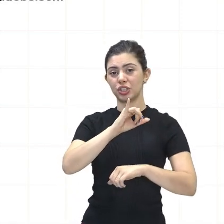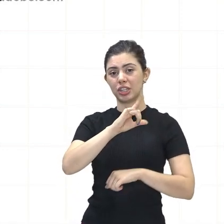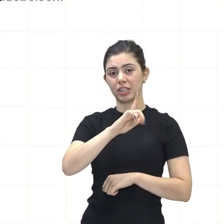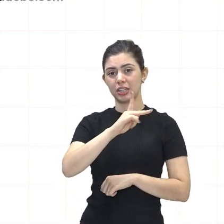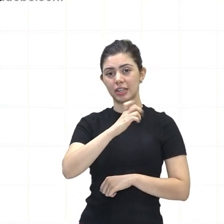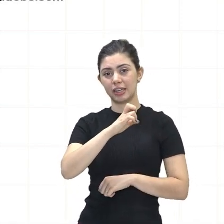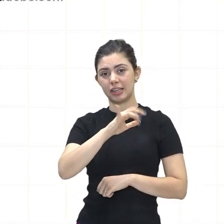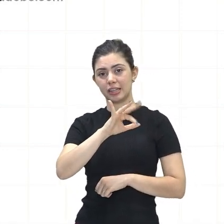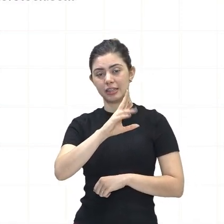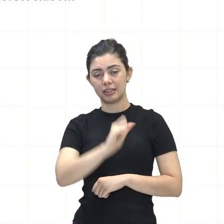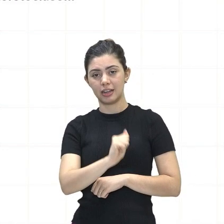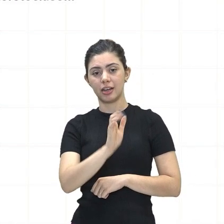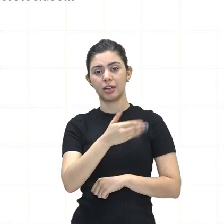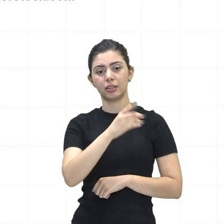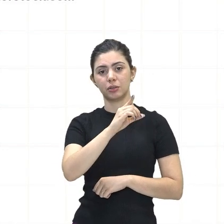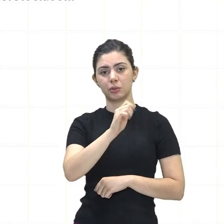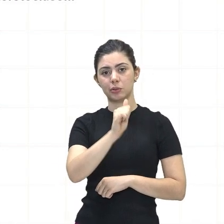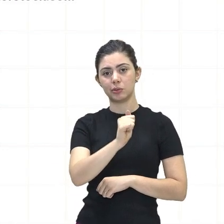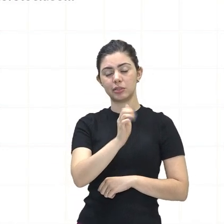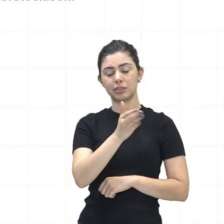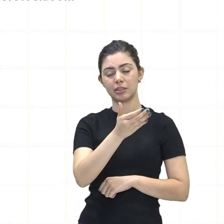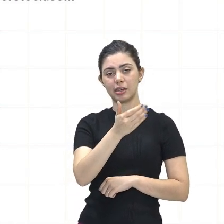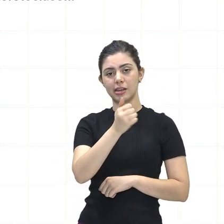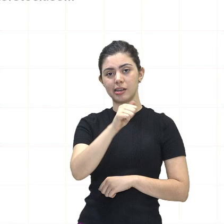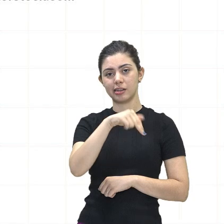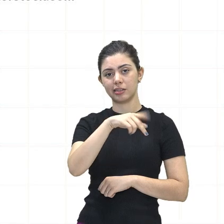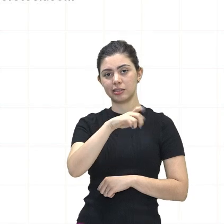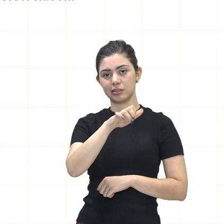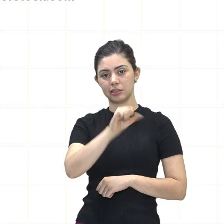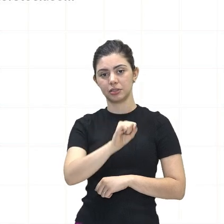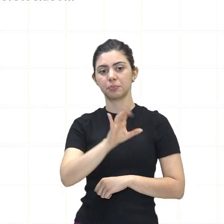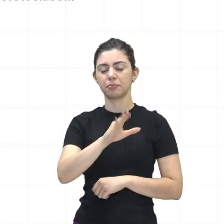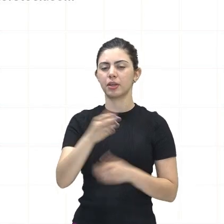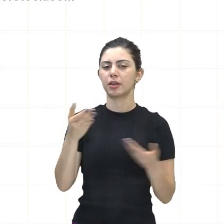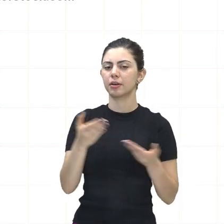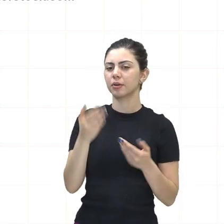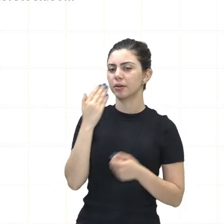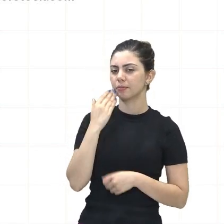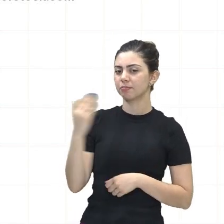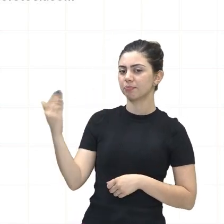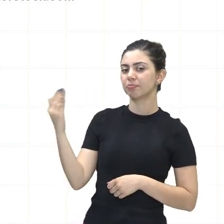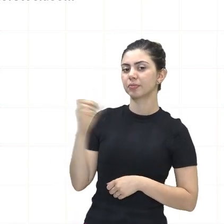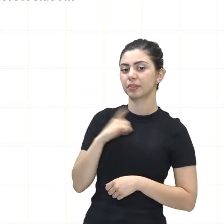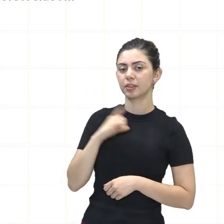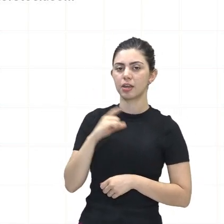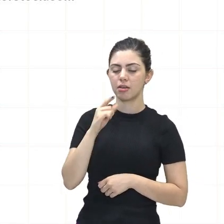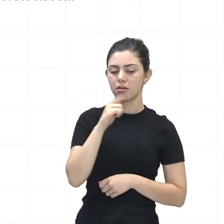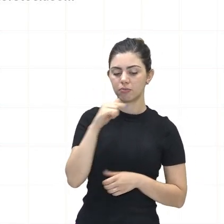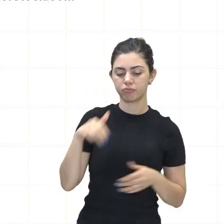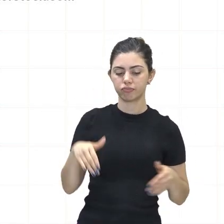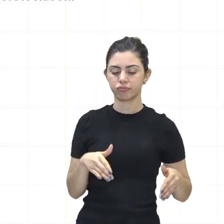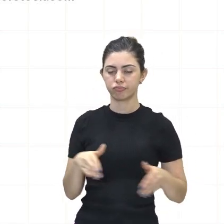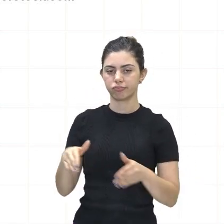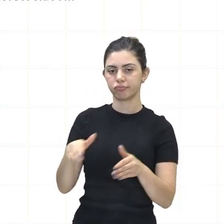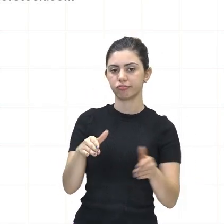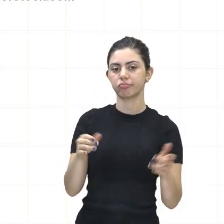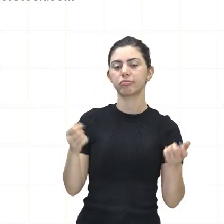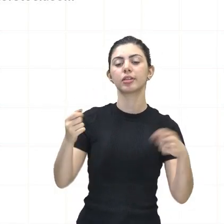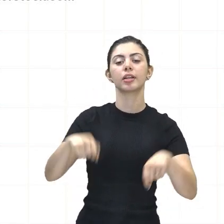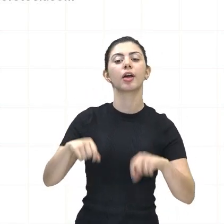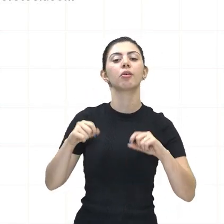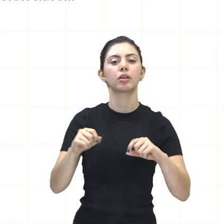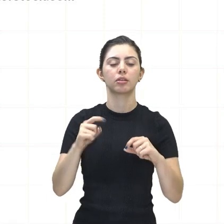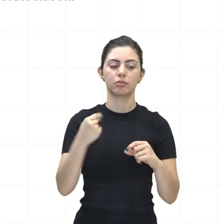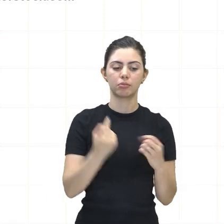como a gente vai ver na próxima tela, aí, é possível, né, por onde os poucos rios do Chile correm, é possível ter ali